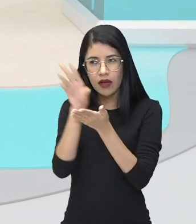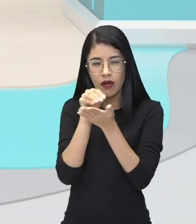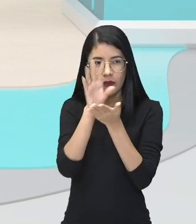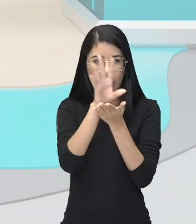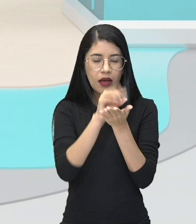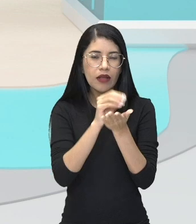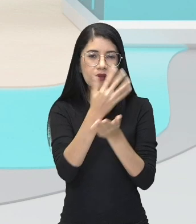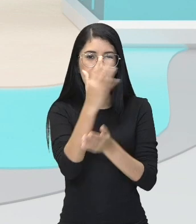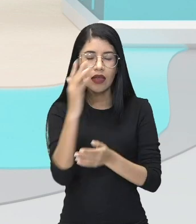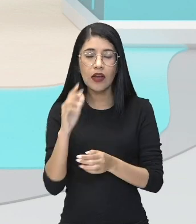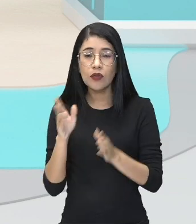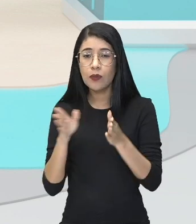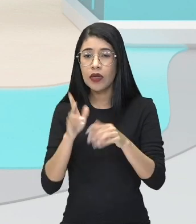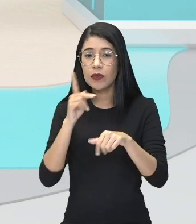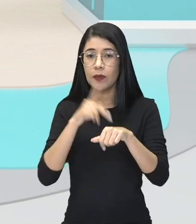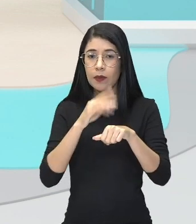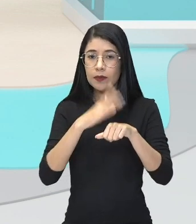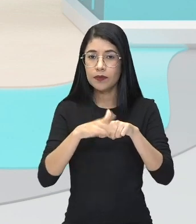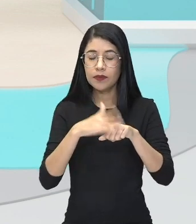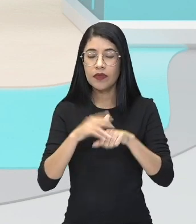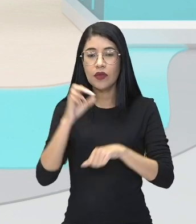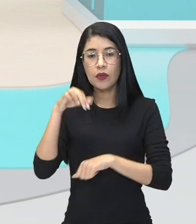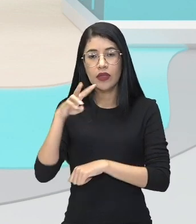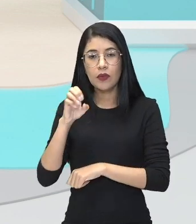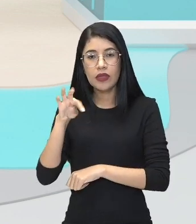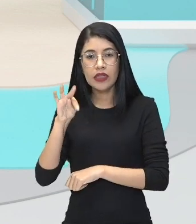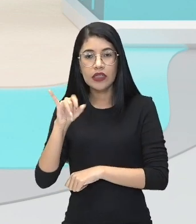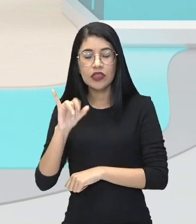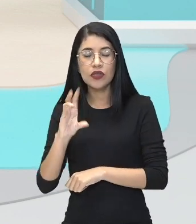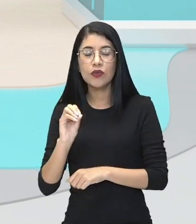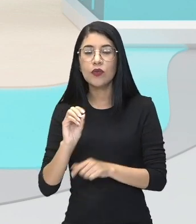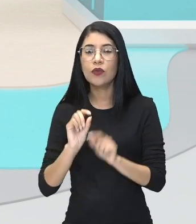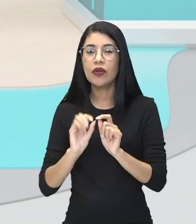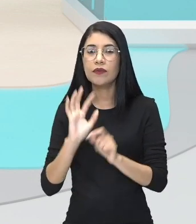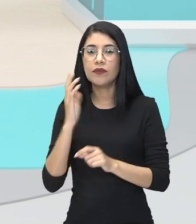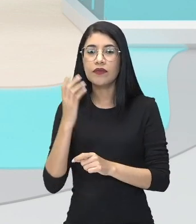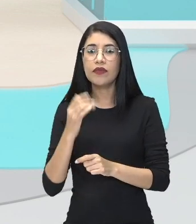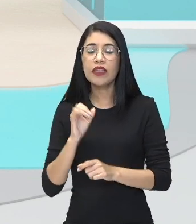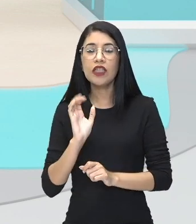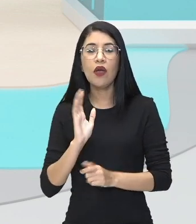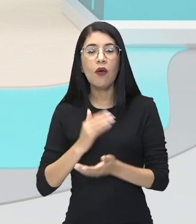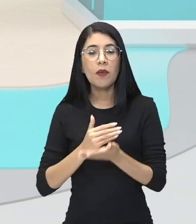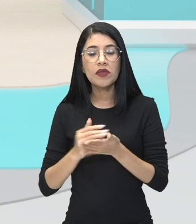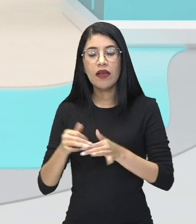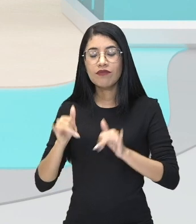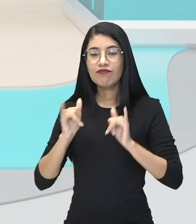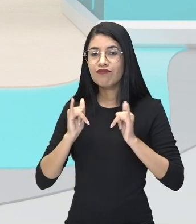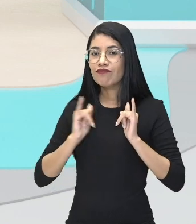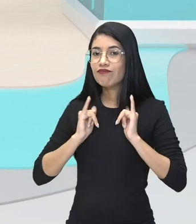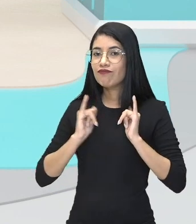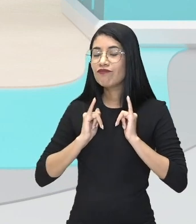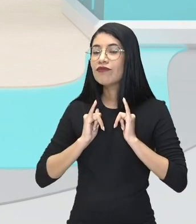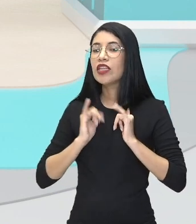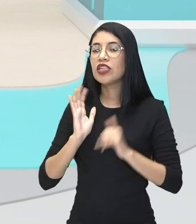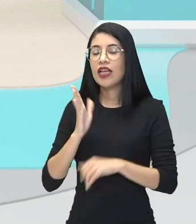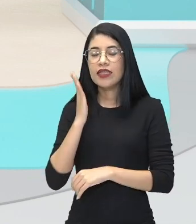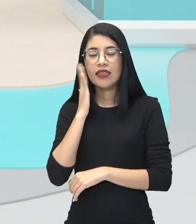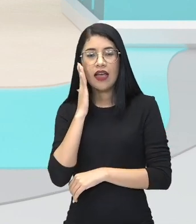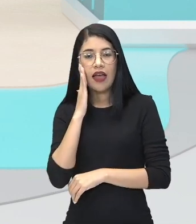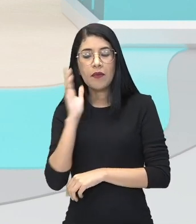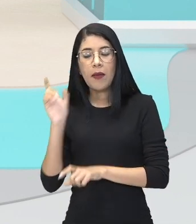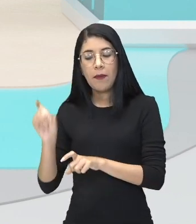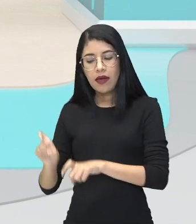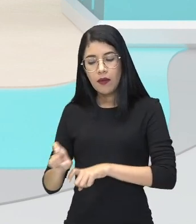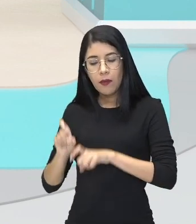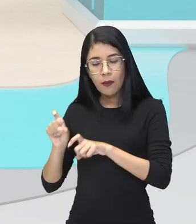período paleolítico. No neolítico, o homem já fica sedentário, ele já tem o domínio da pecuária,